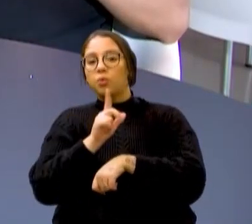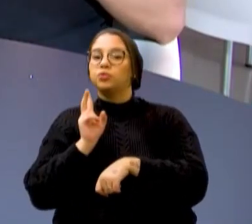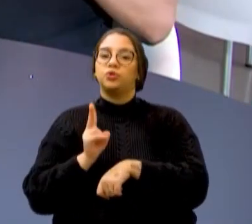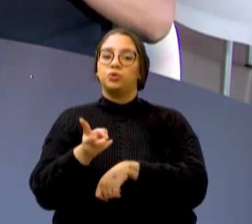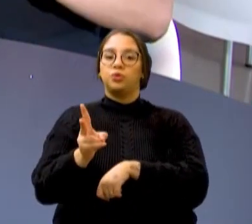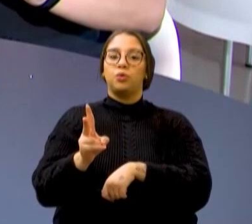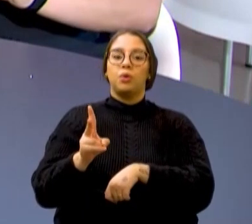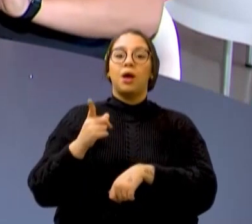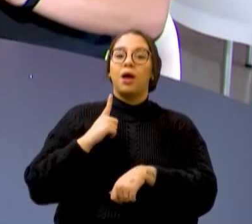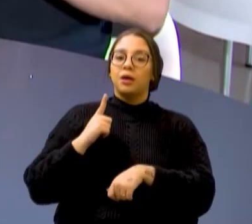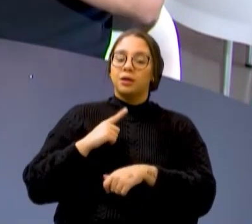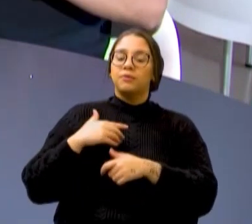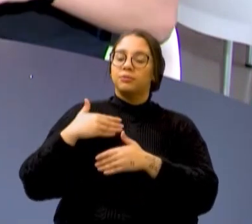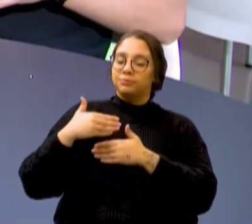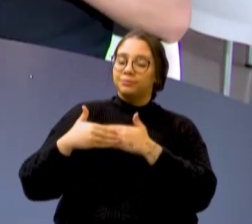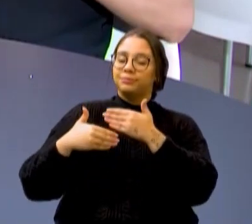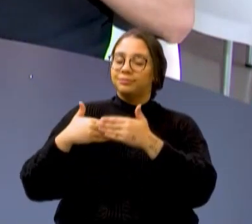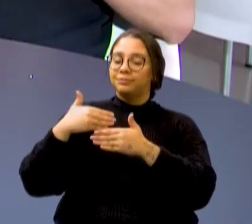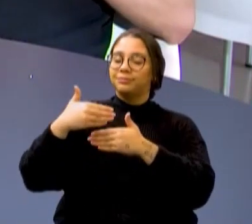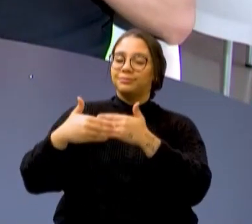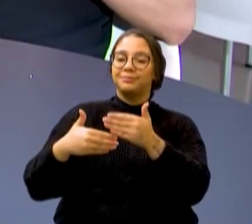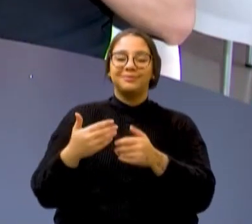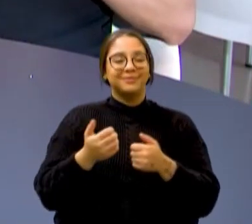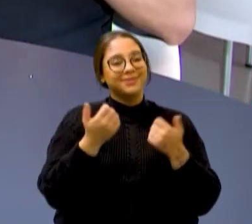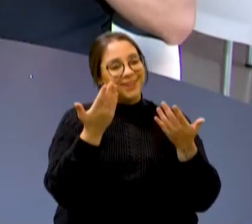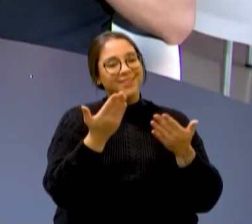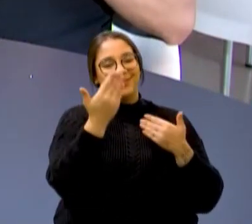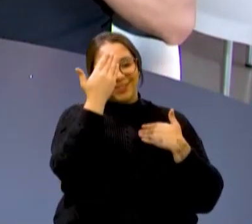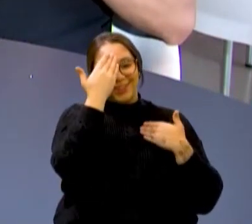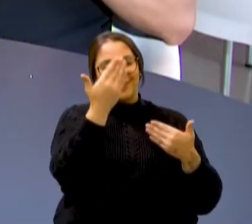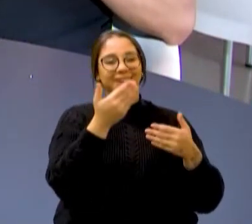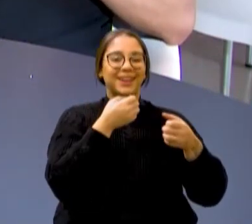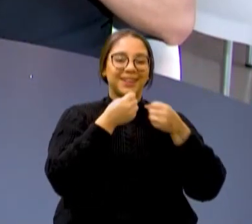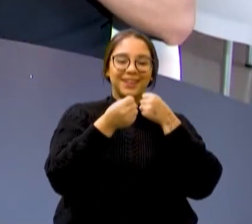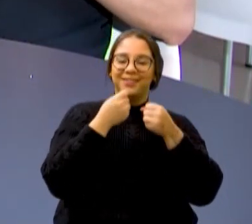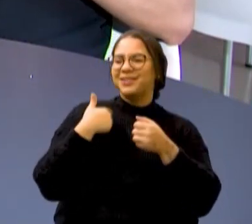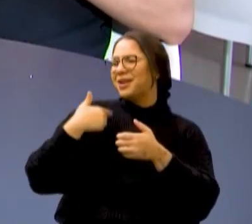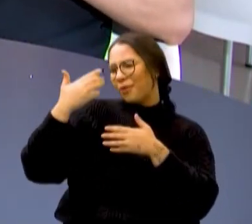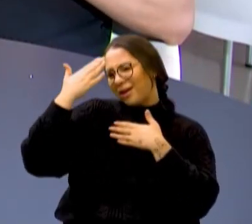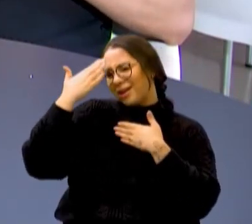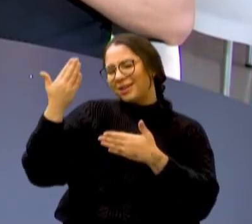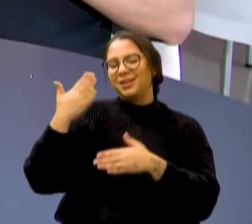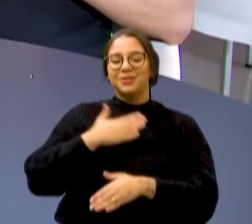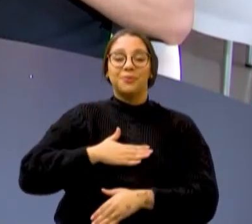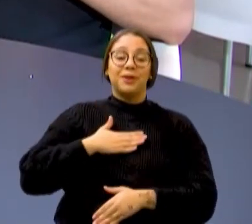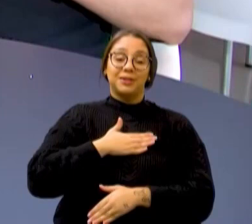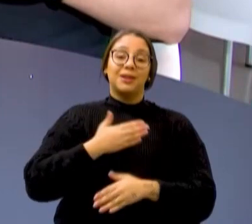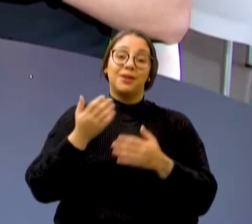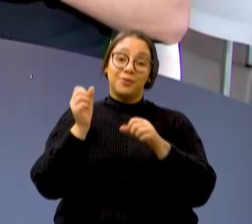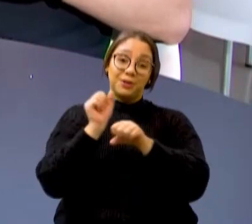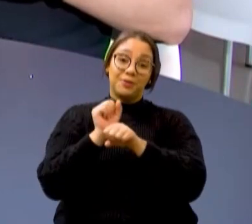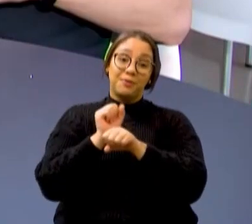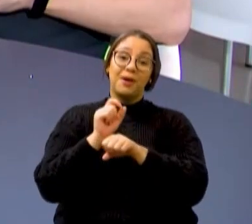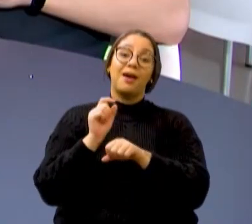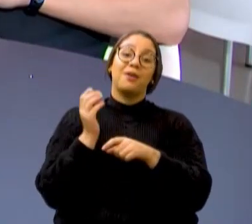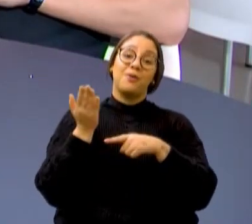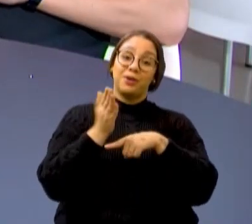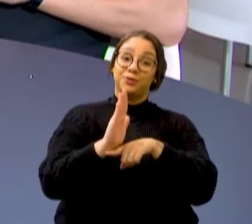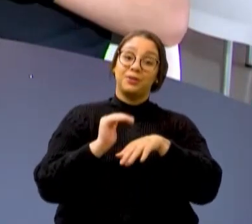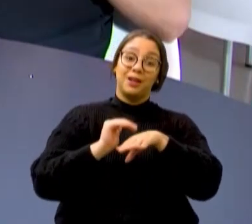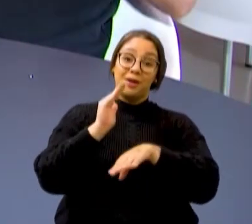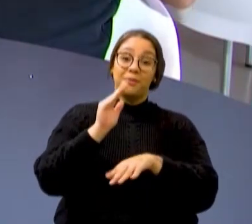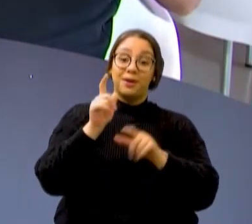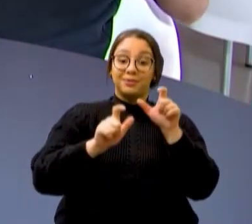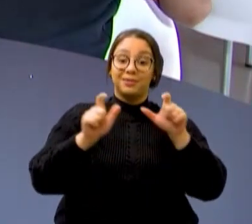com força. Se não tiver, vai desenferrujando aos poucos. É isso aí. Muito obrigado pela entrevista. Eu que agradeço. Foi um prazer. Espero poder contribuir